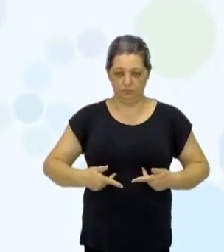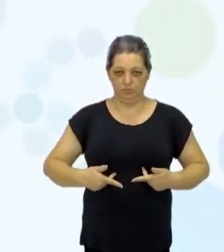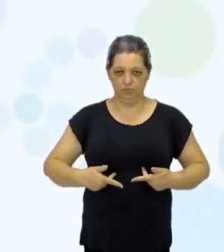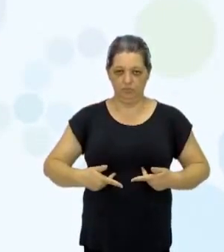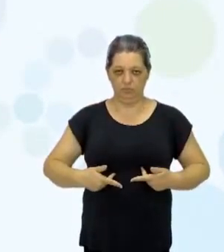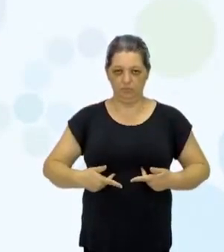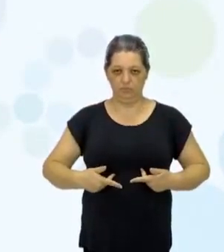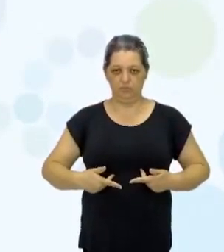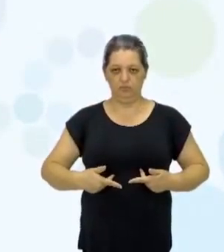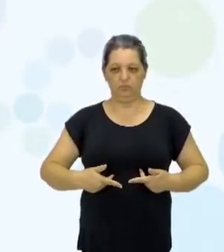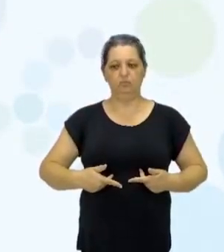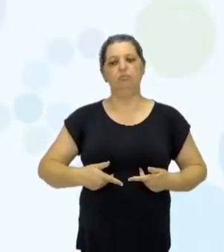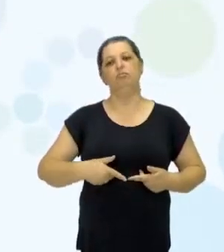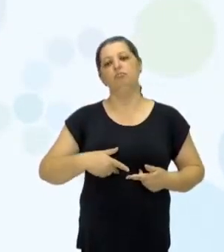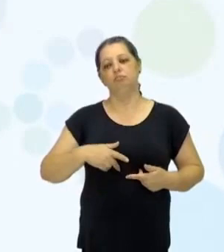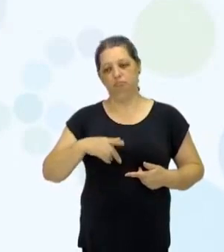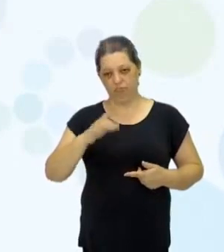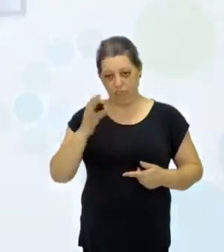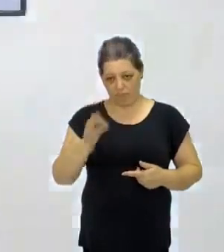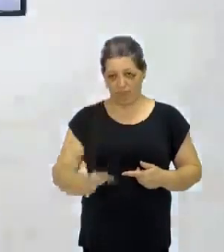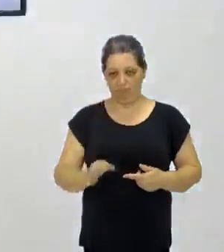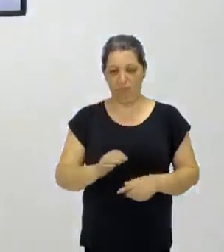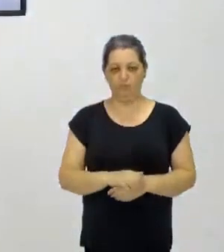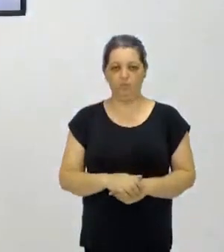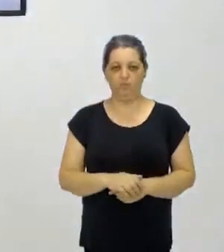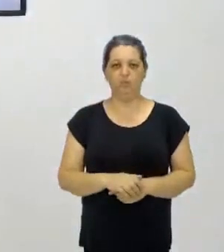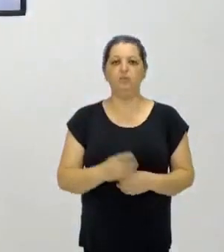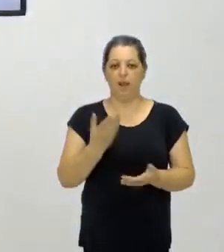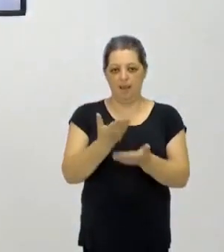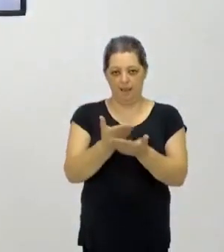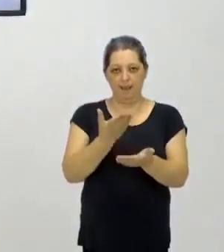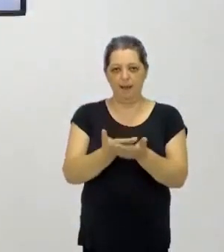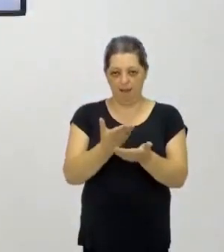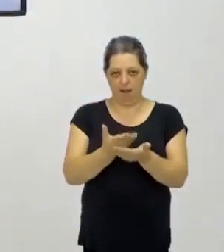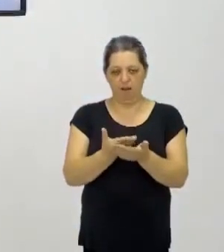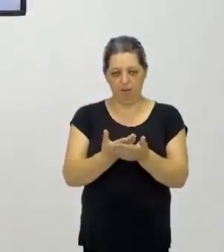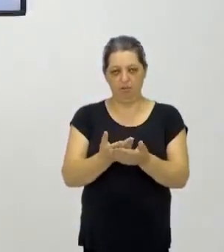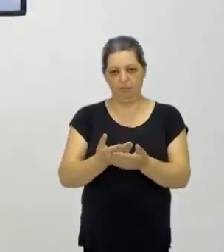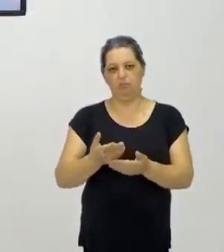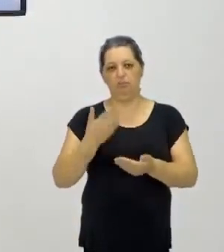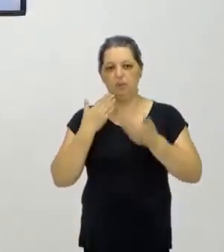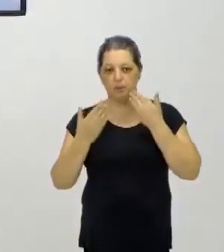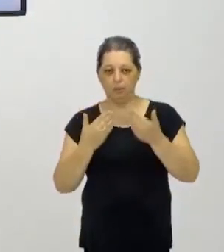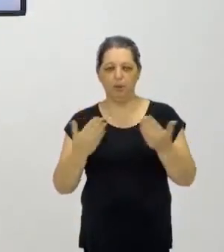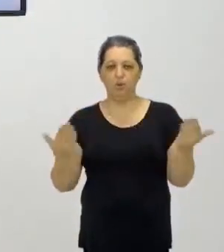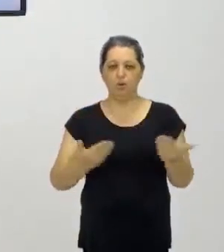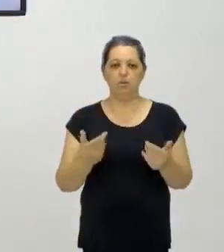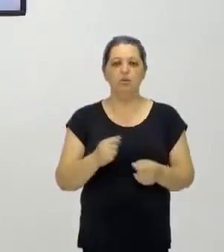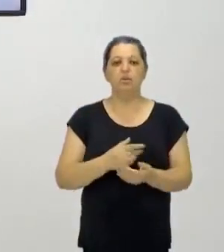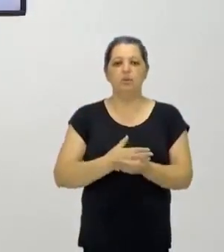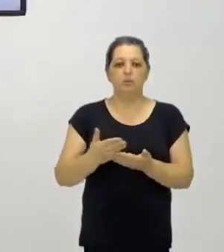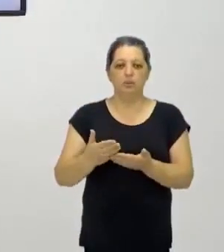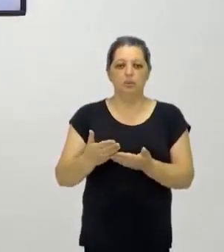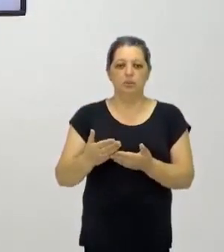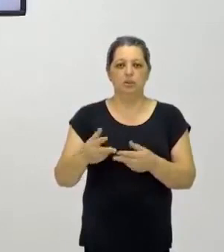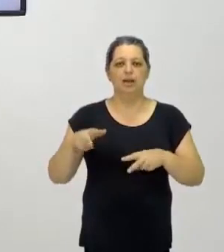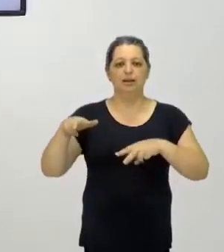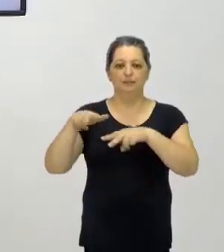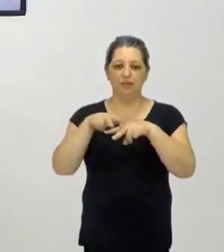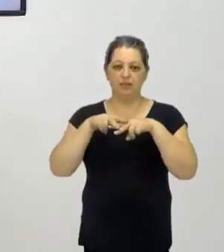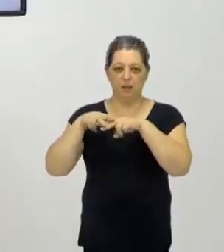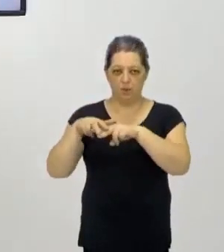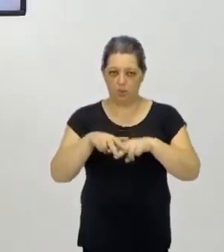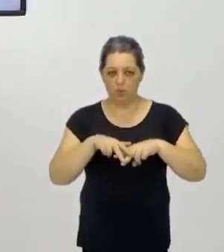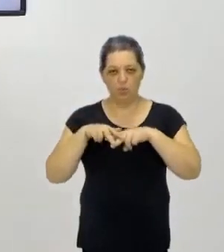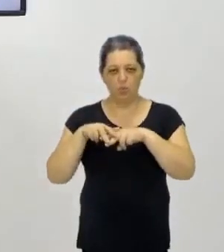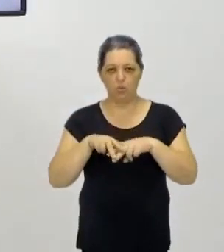humanos exatamente? Então, nessa aula é isso que a gente vai discutir. E como sempre, a gente começa aí com uma pequena revisãozinha do